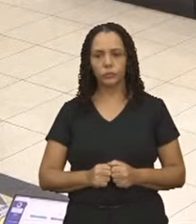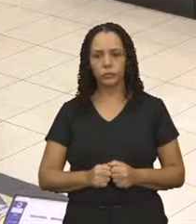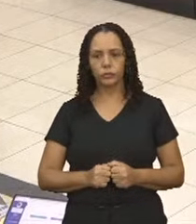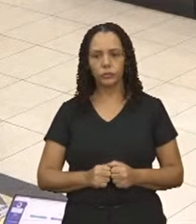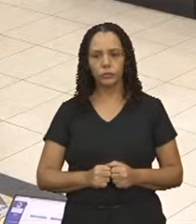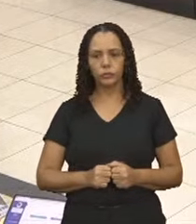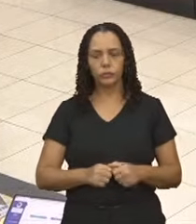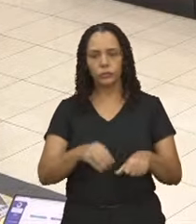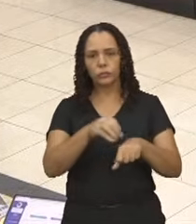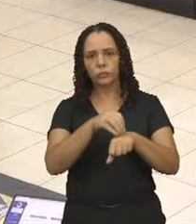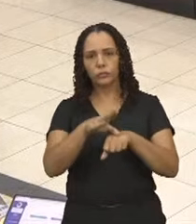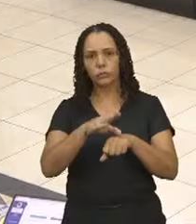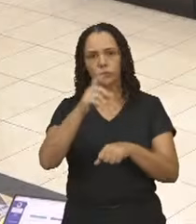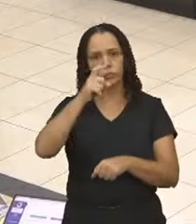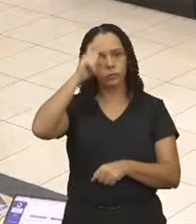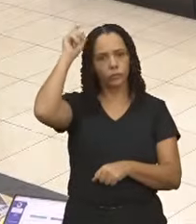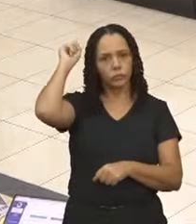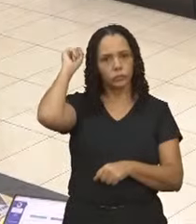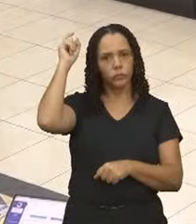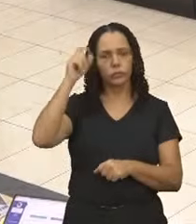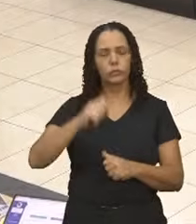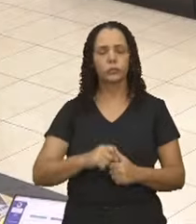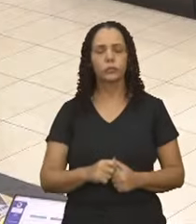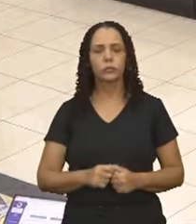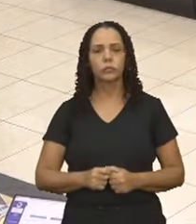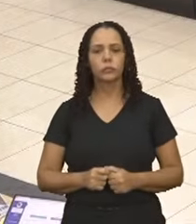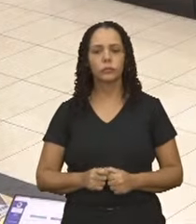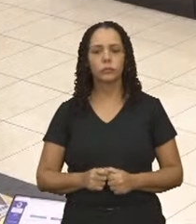Vou indicar o Joex de Almeida.